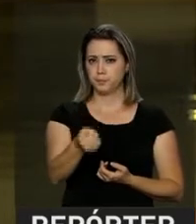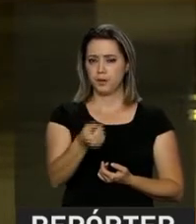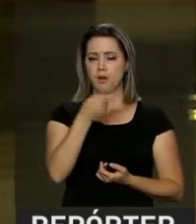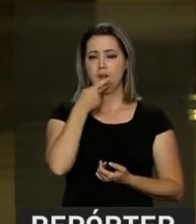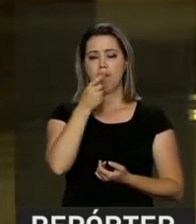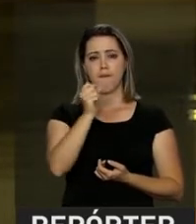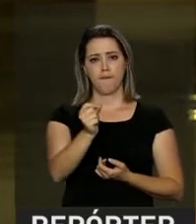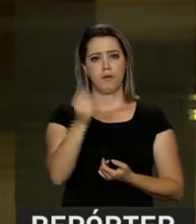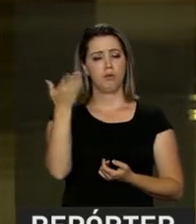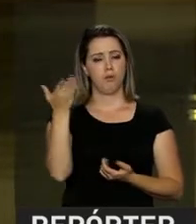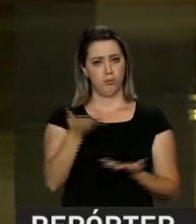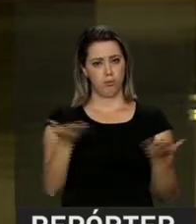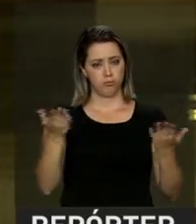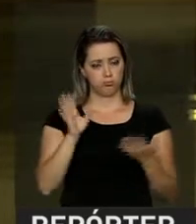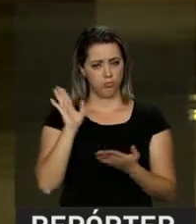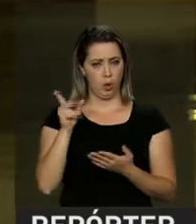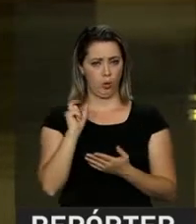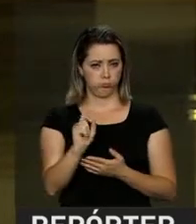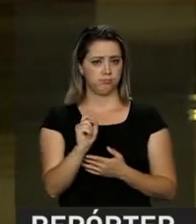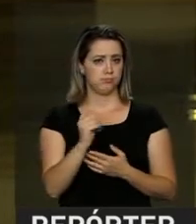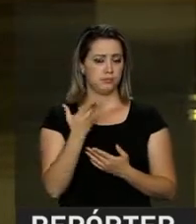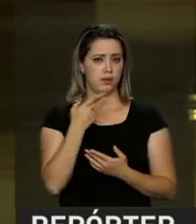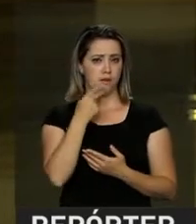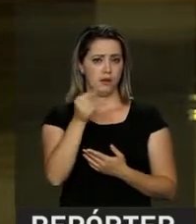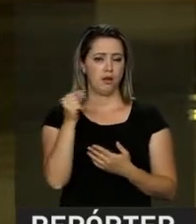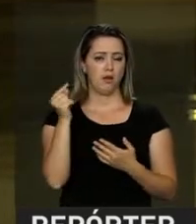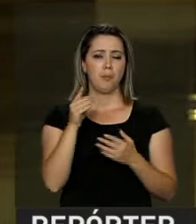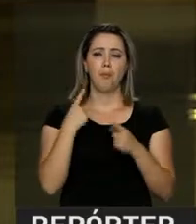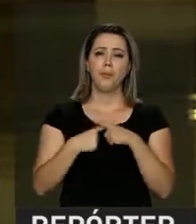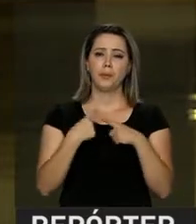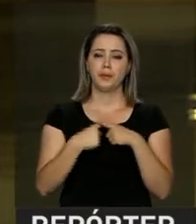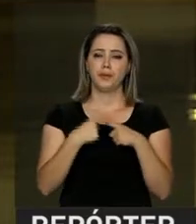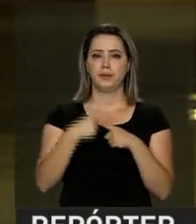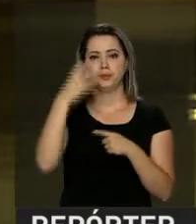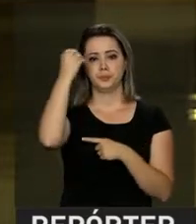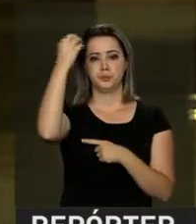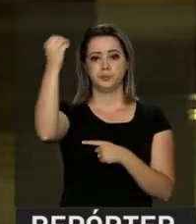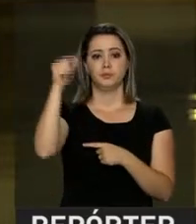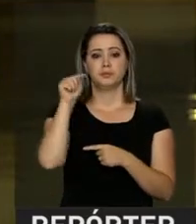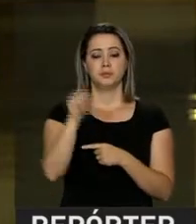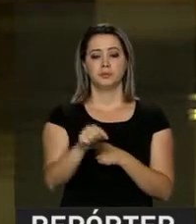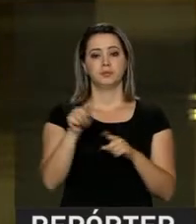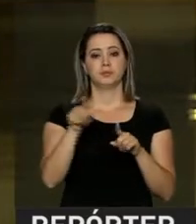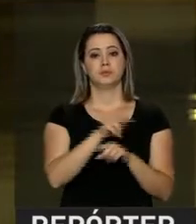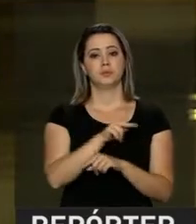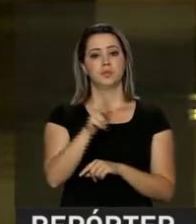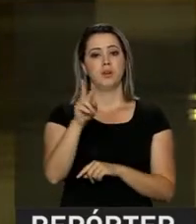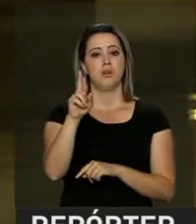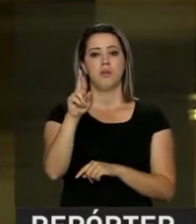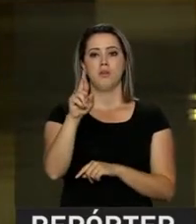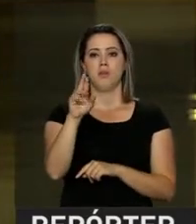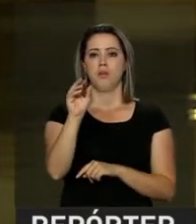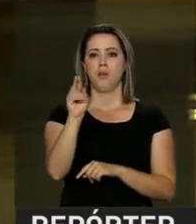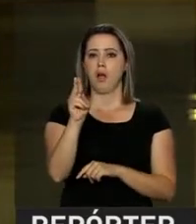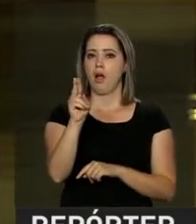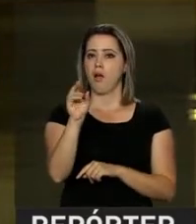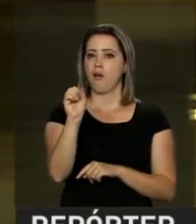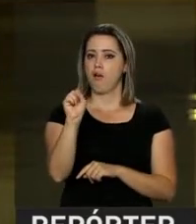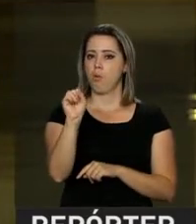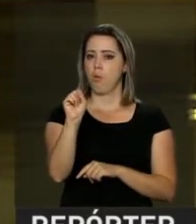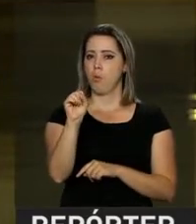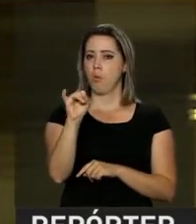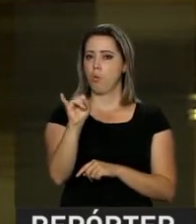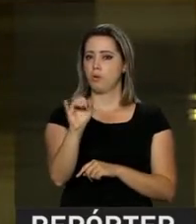jornalistas agora há pouco para explicar os objetivos desta viagem do presidente michel temer a rússia e também a noruega